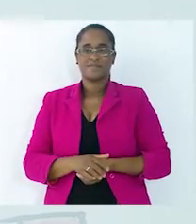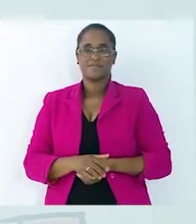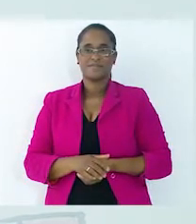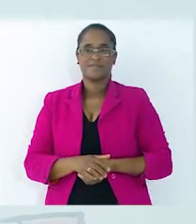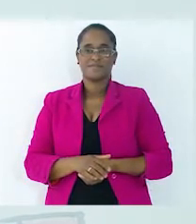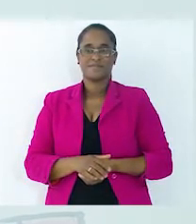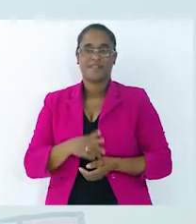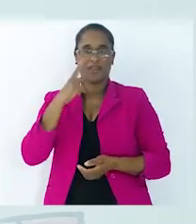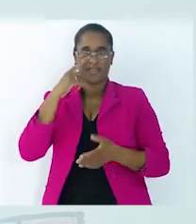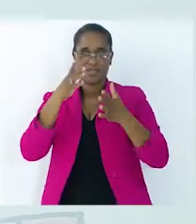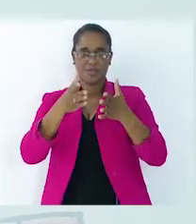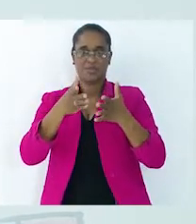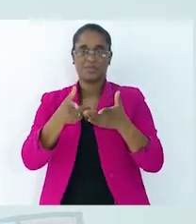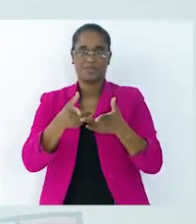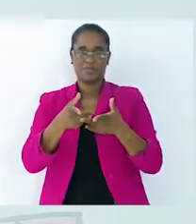Agora, atenção.